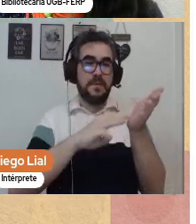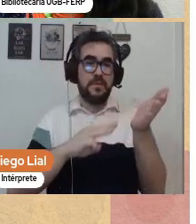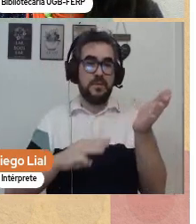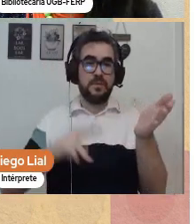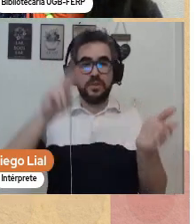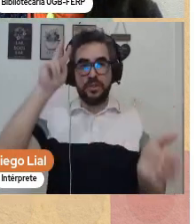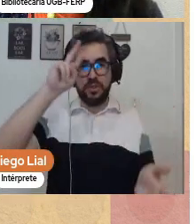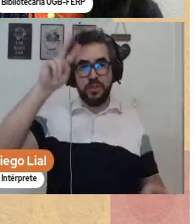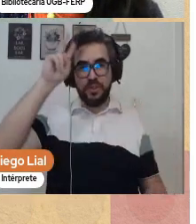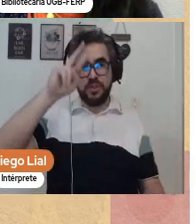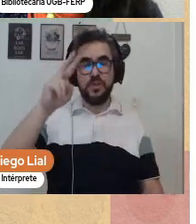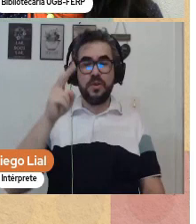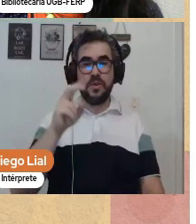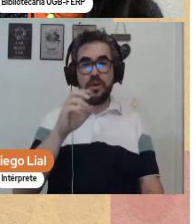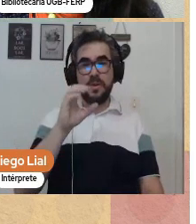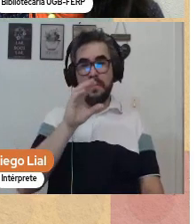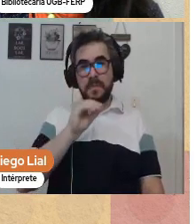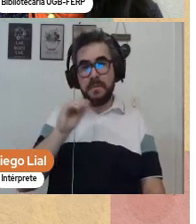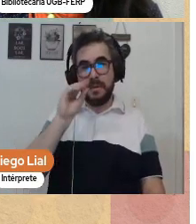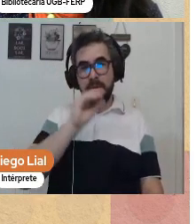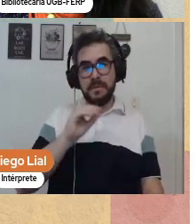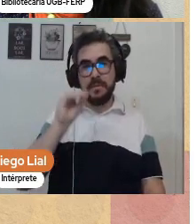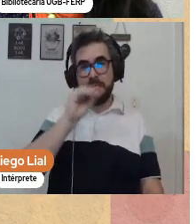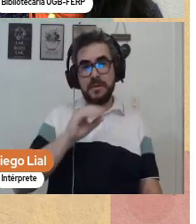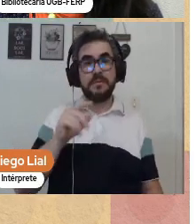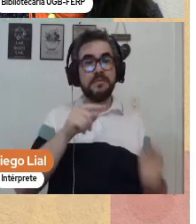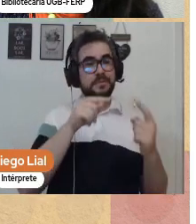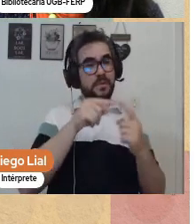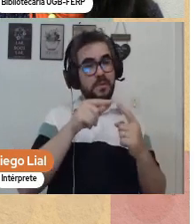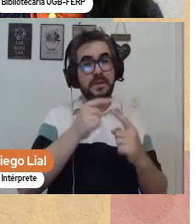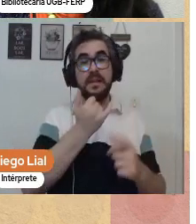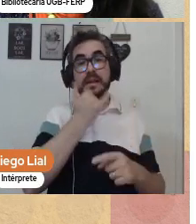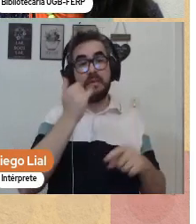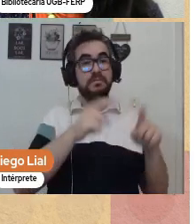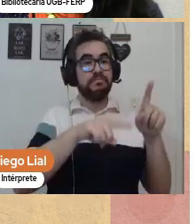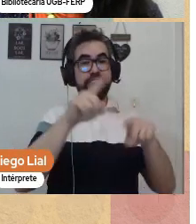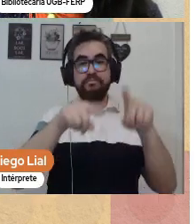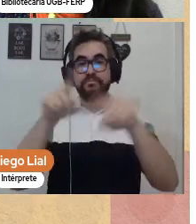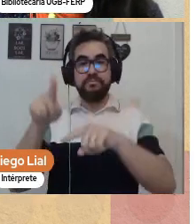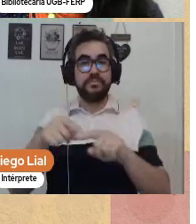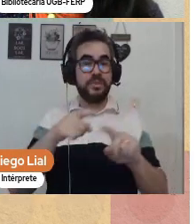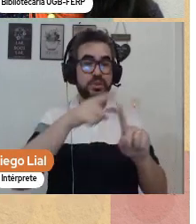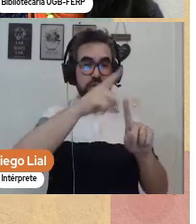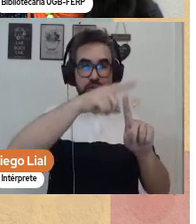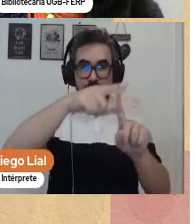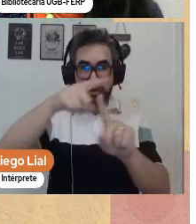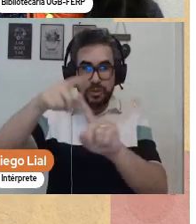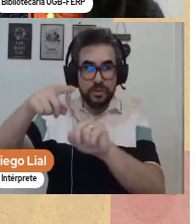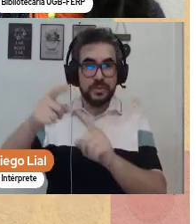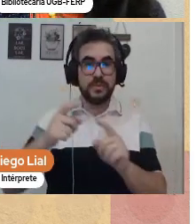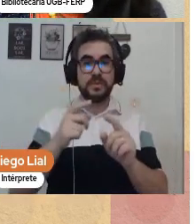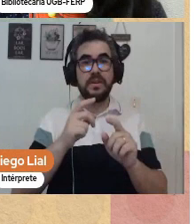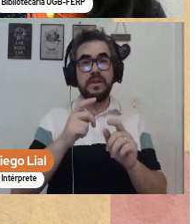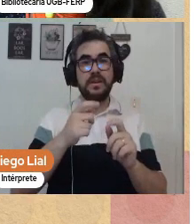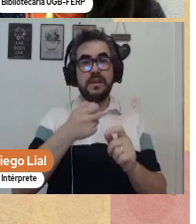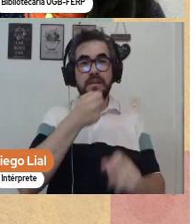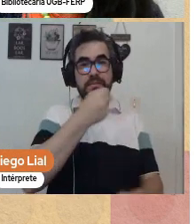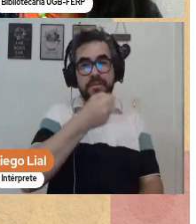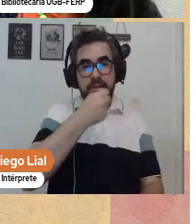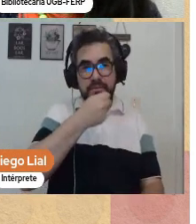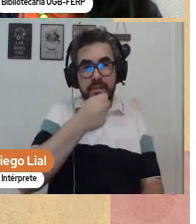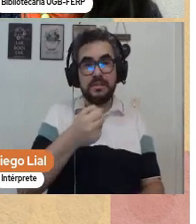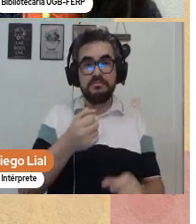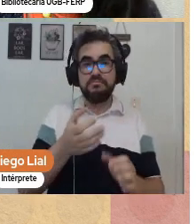de entrevistas para que possa o documento sonoro existir e se desdobrar.